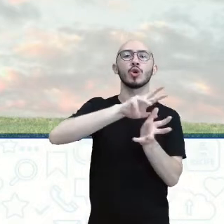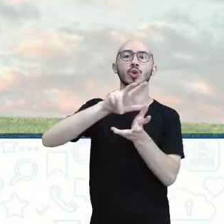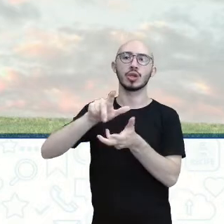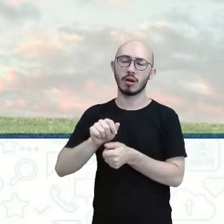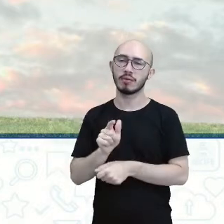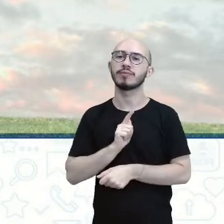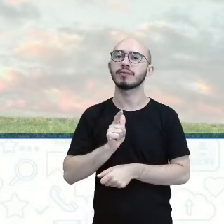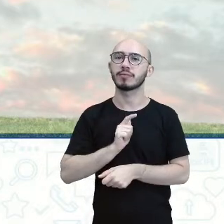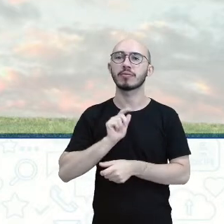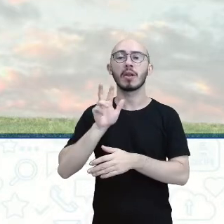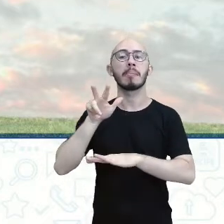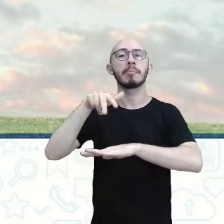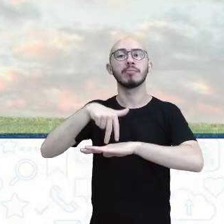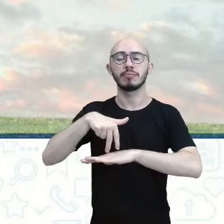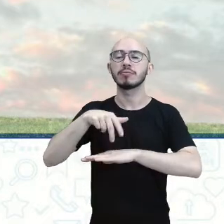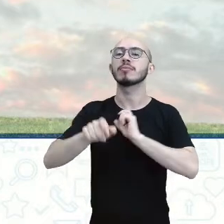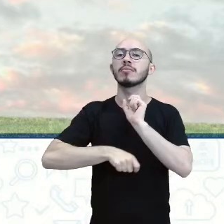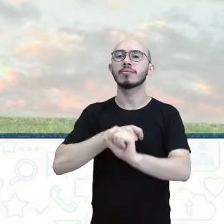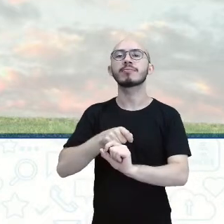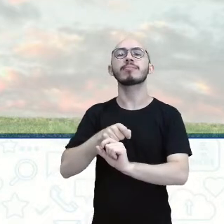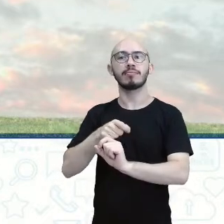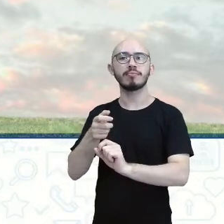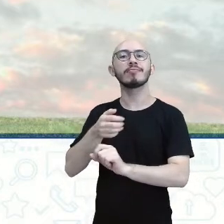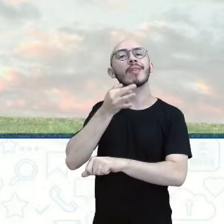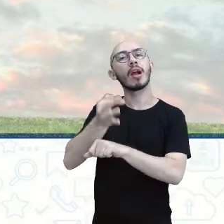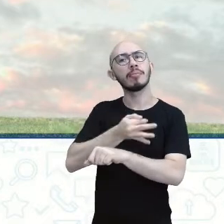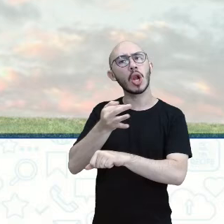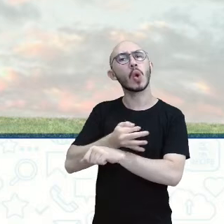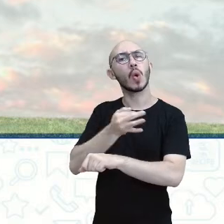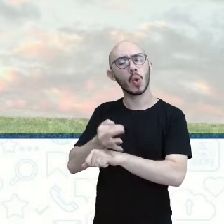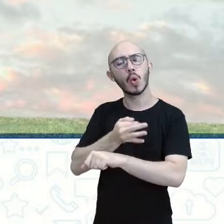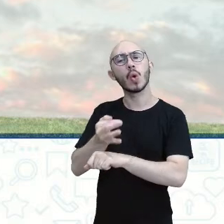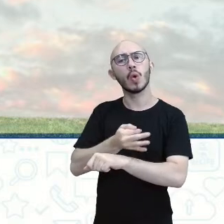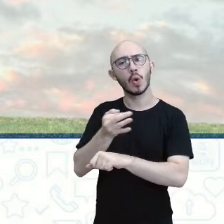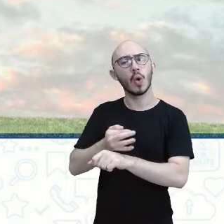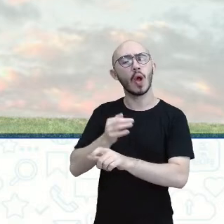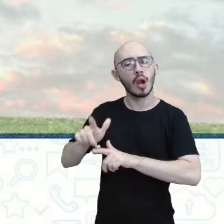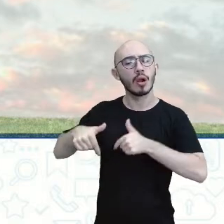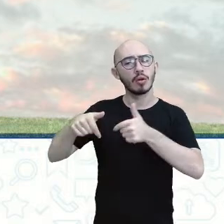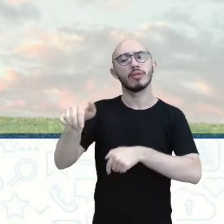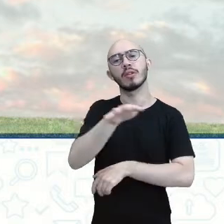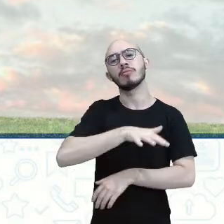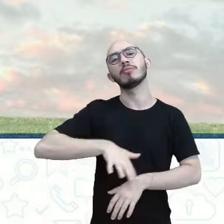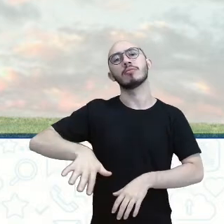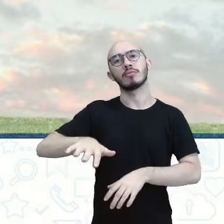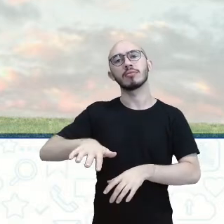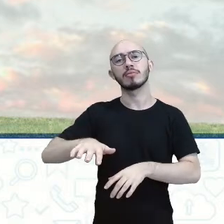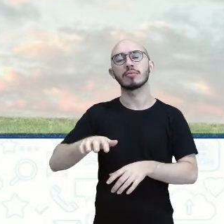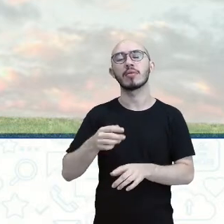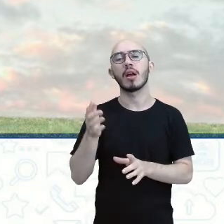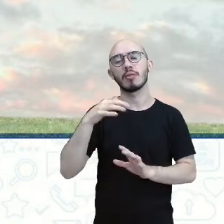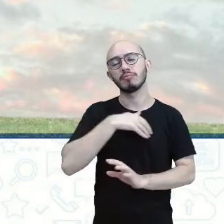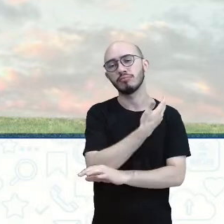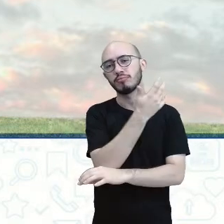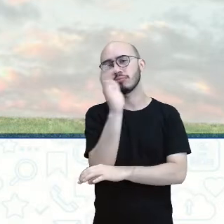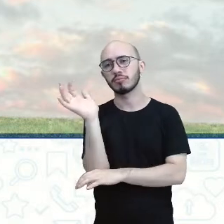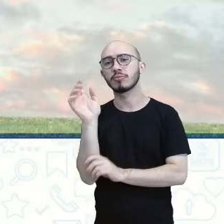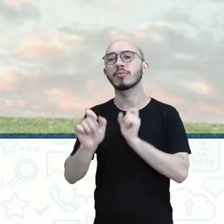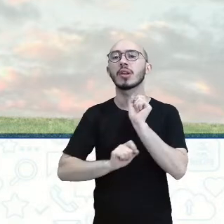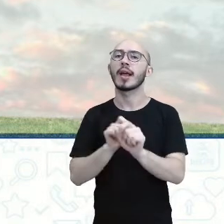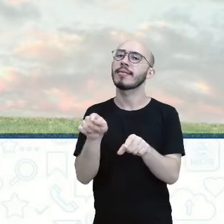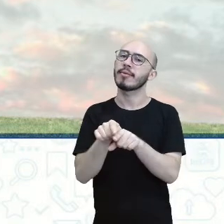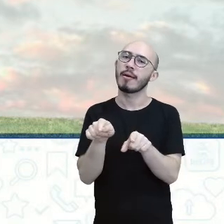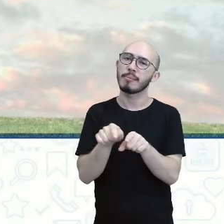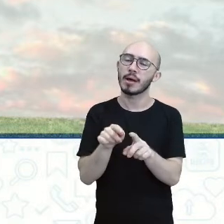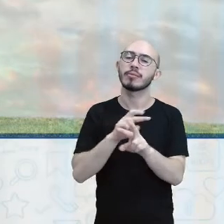por pessoas que militam, né, pela causa ambiental e trazendo sempre questões muito sérias para nós. E aí, claro que a questão do meio